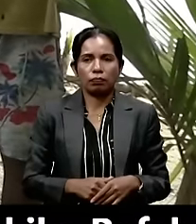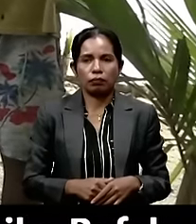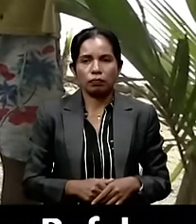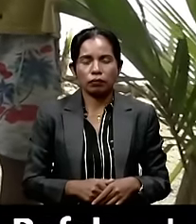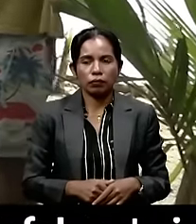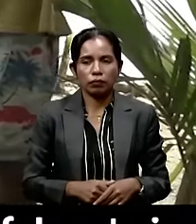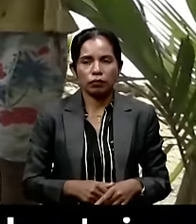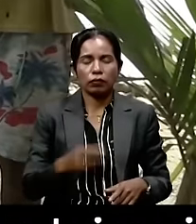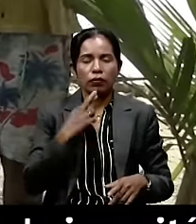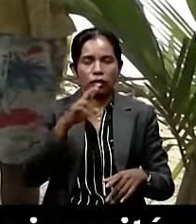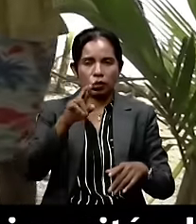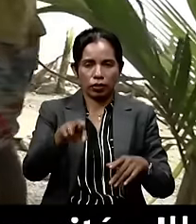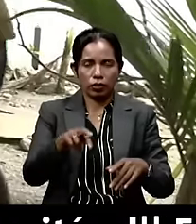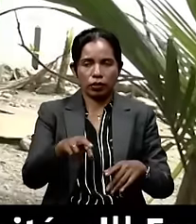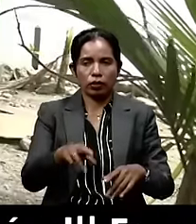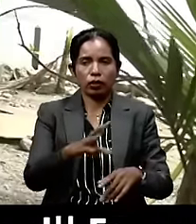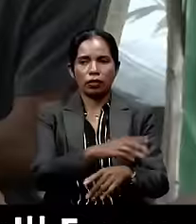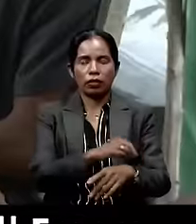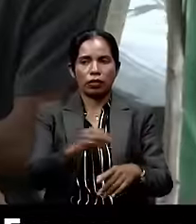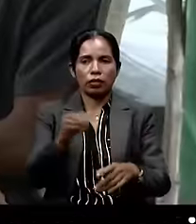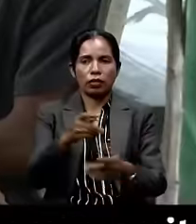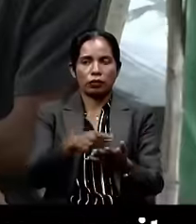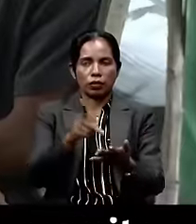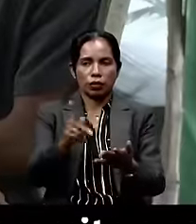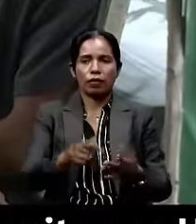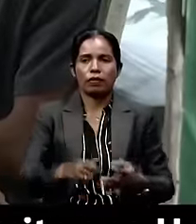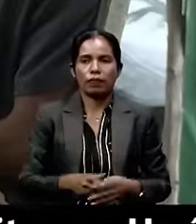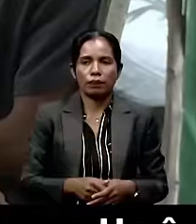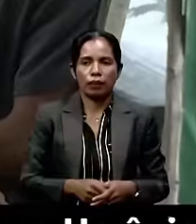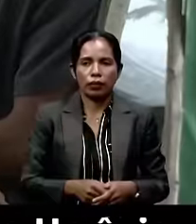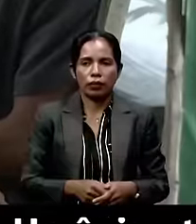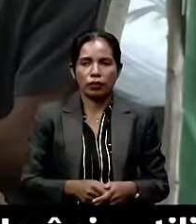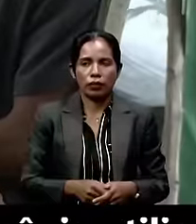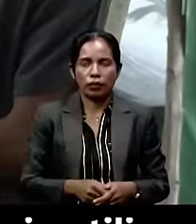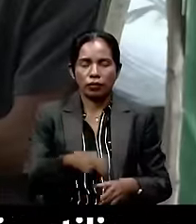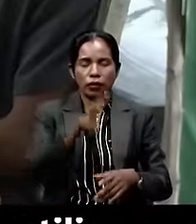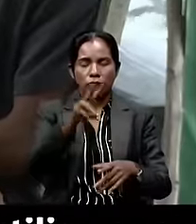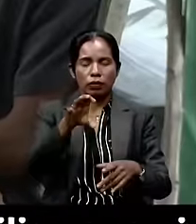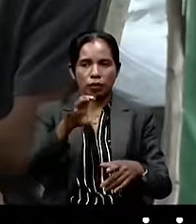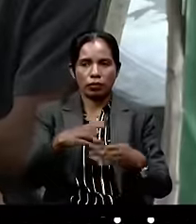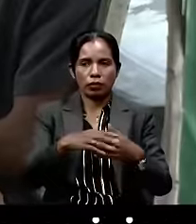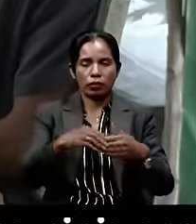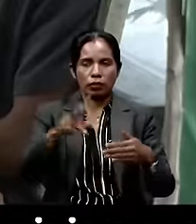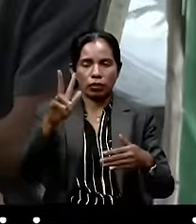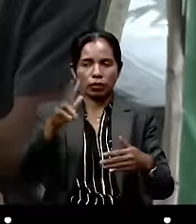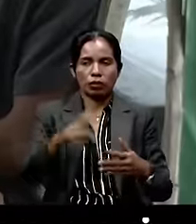Ya restorante nemos ya kontratu. Koran tu $203